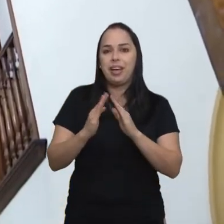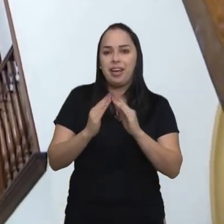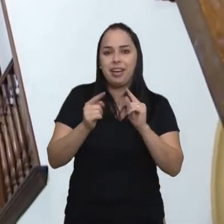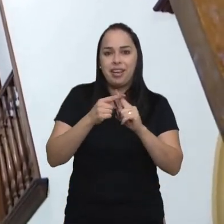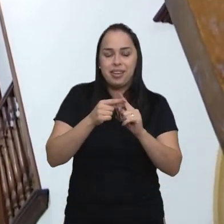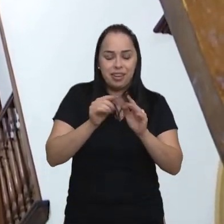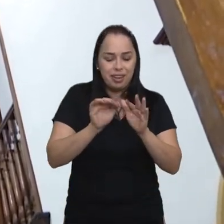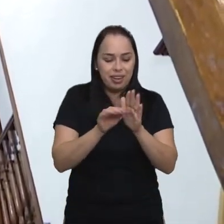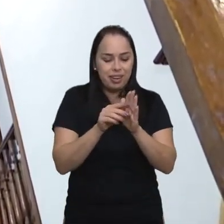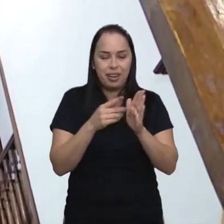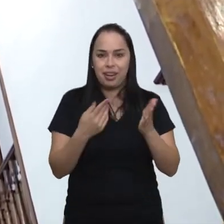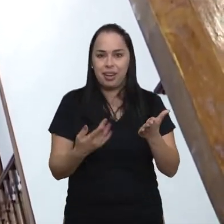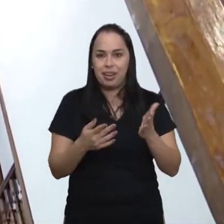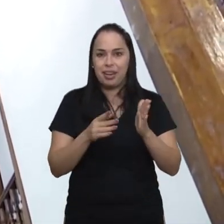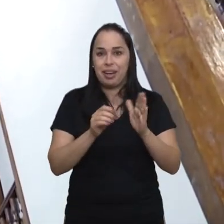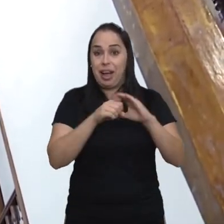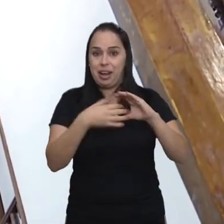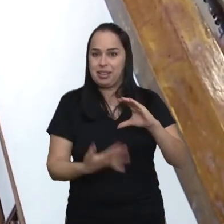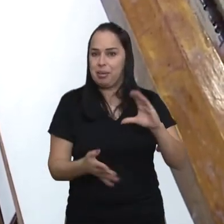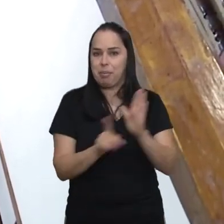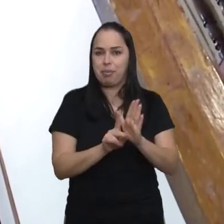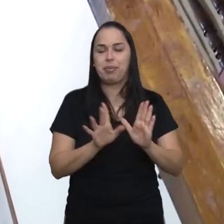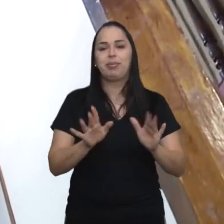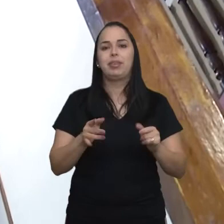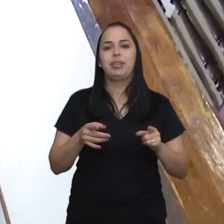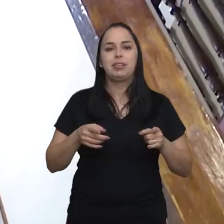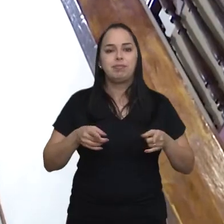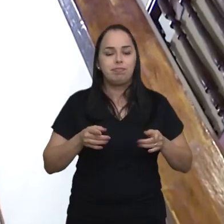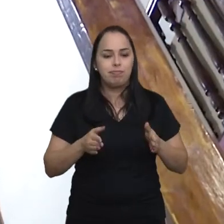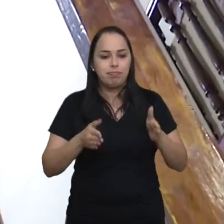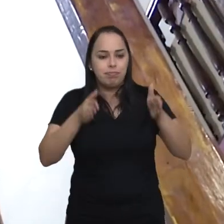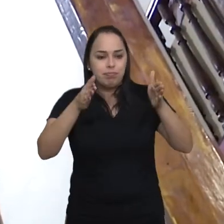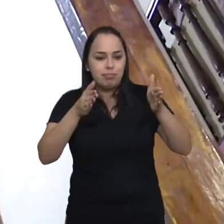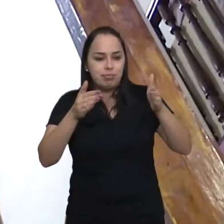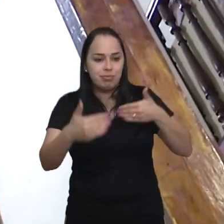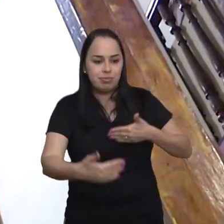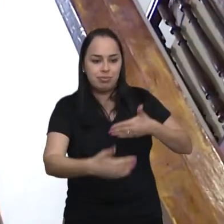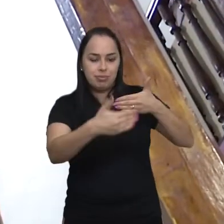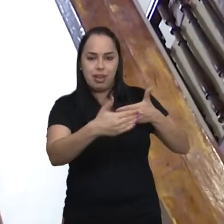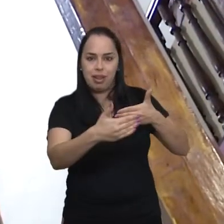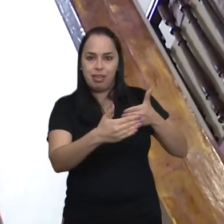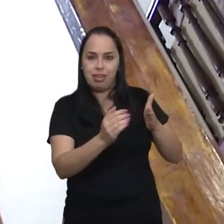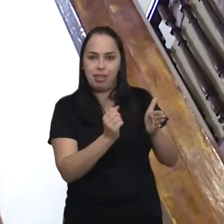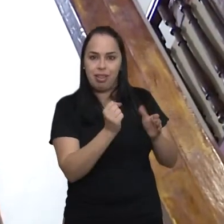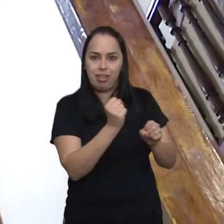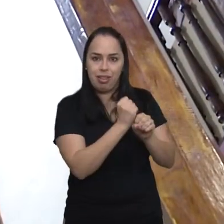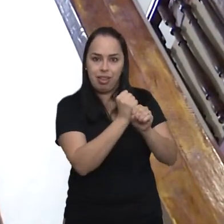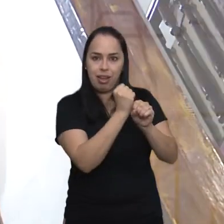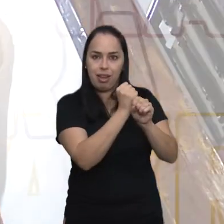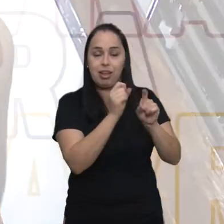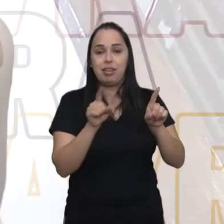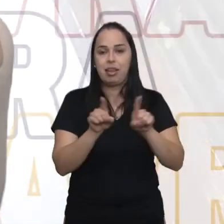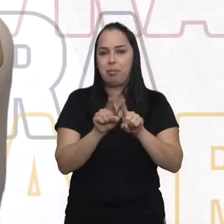Ela é feita em alvenaria, argamassa de barro e algumas partes em taipa de pilão.